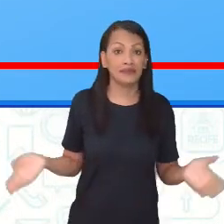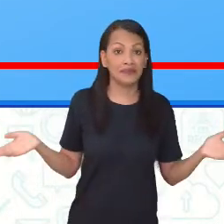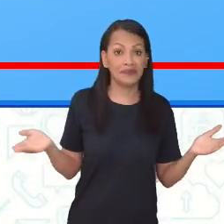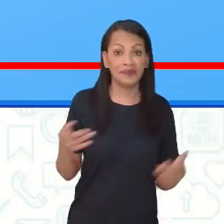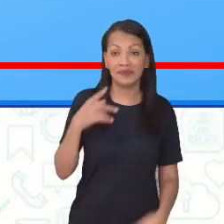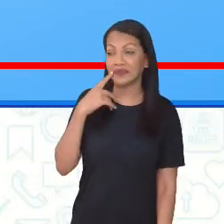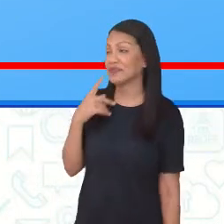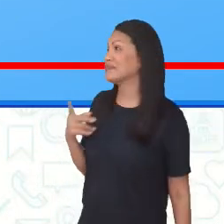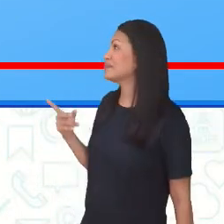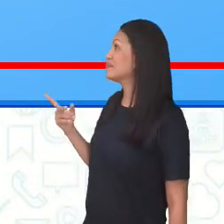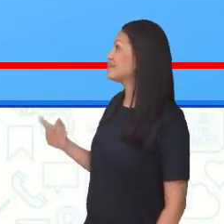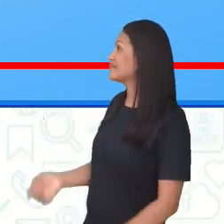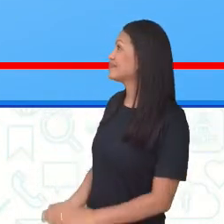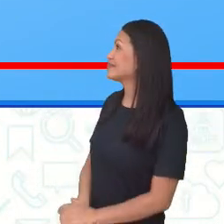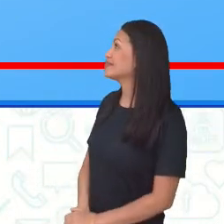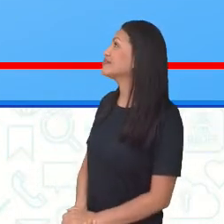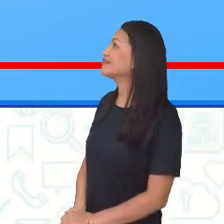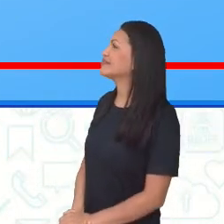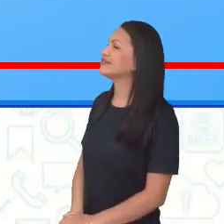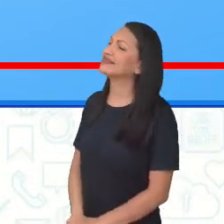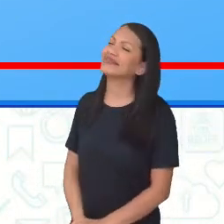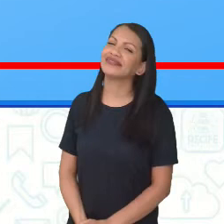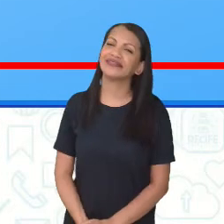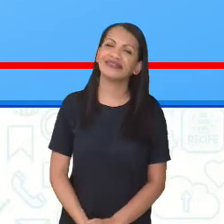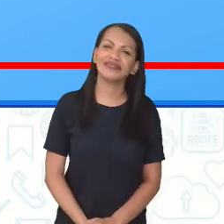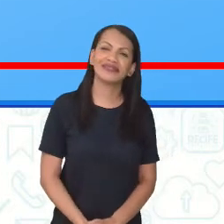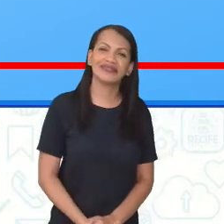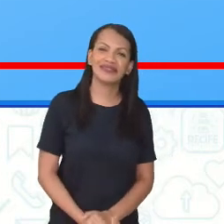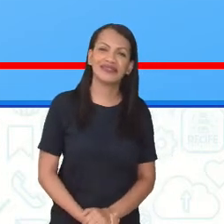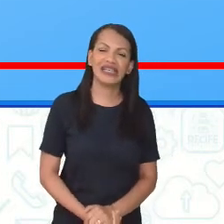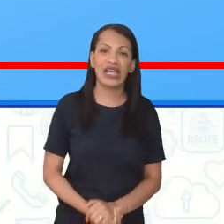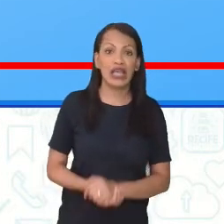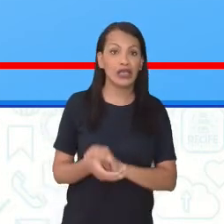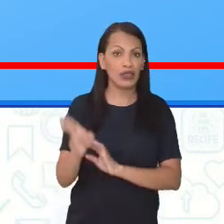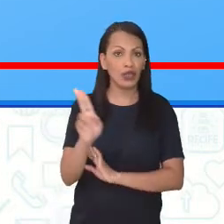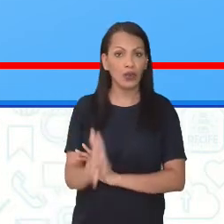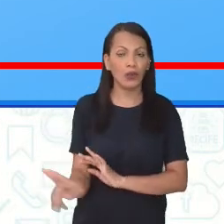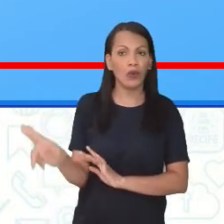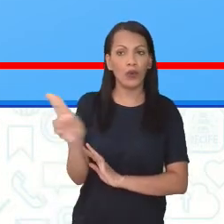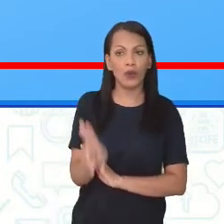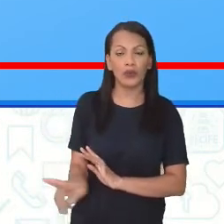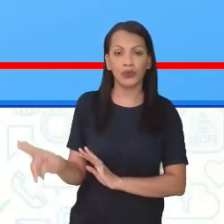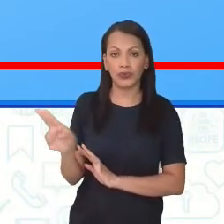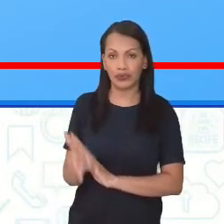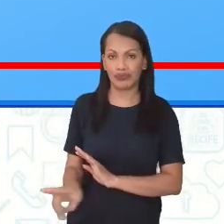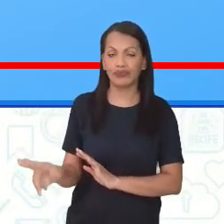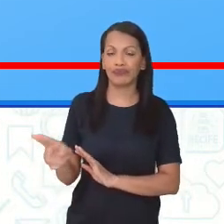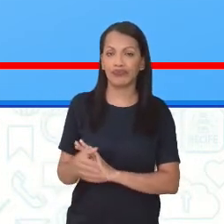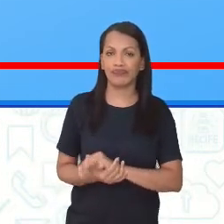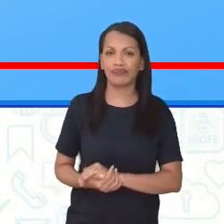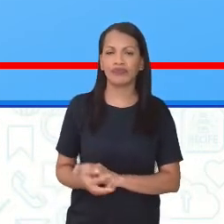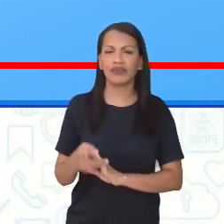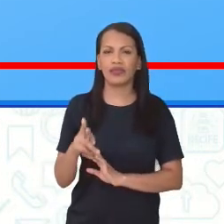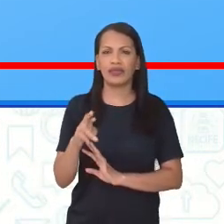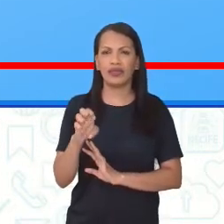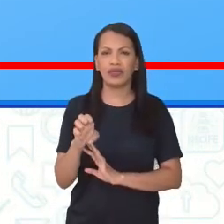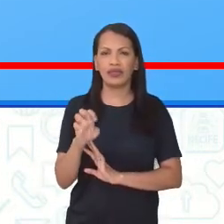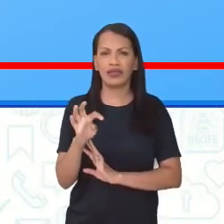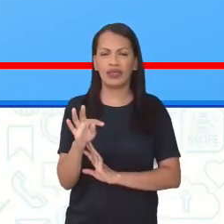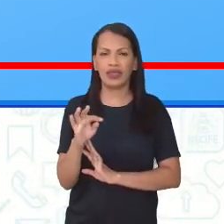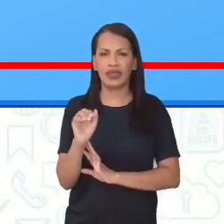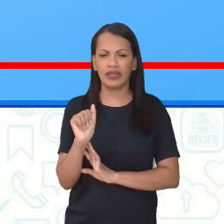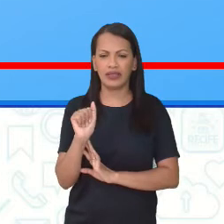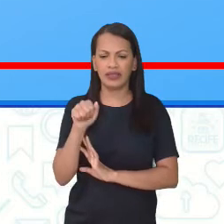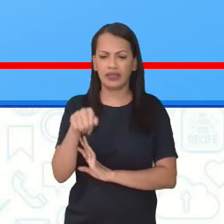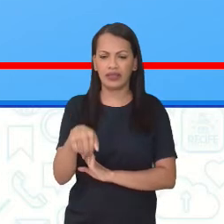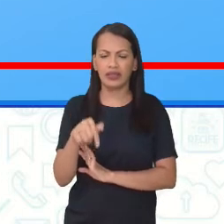está o que a gente mais usa, o retângulo e o quadrado.